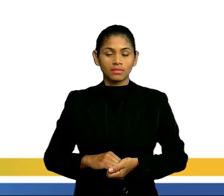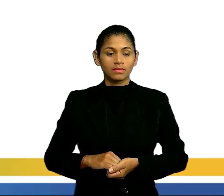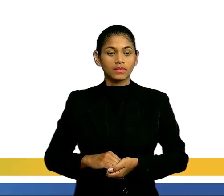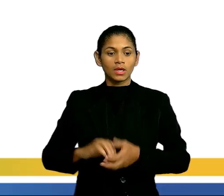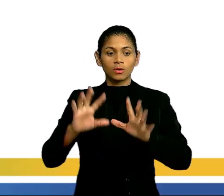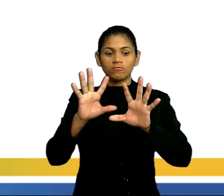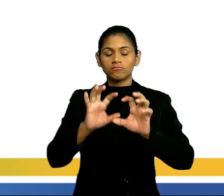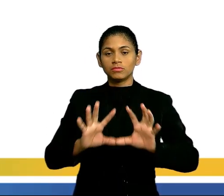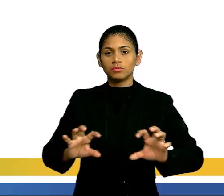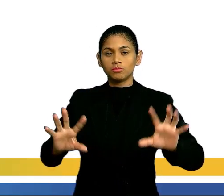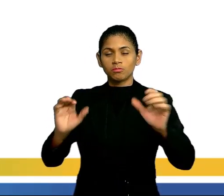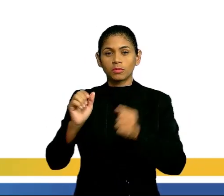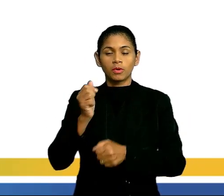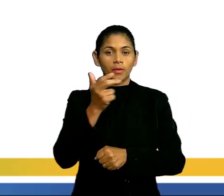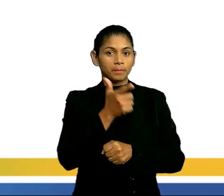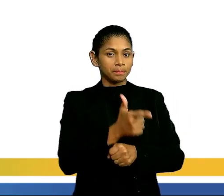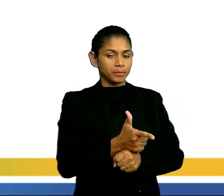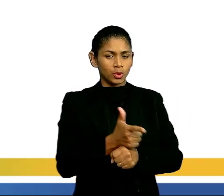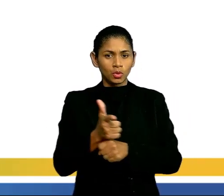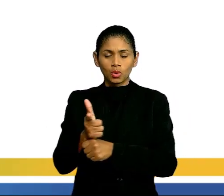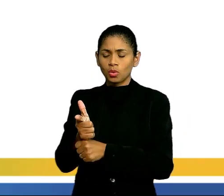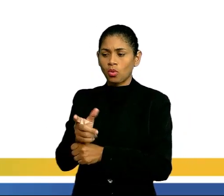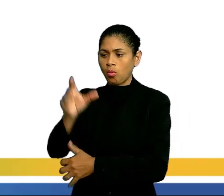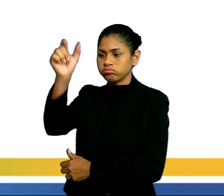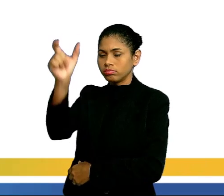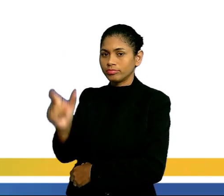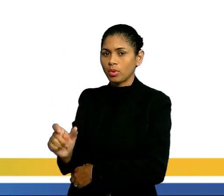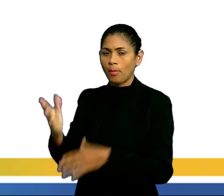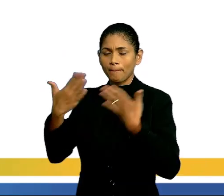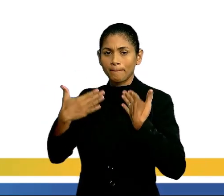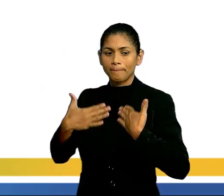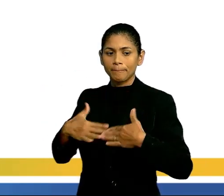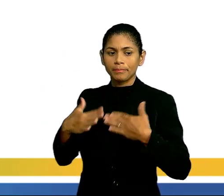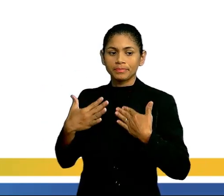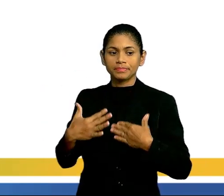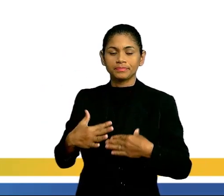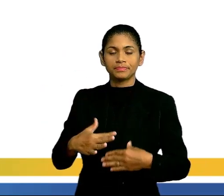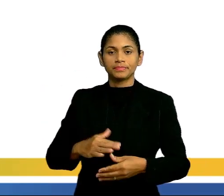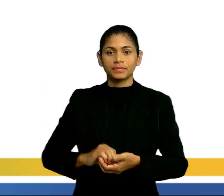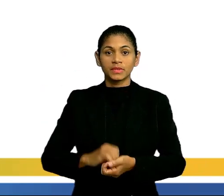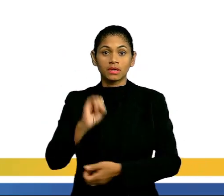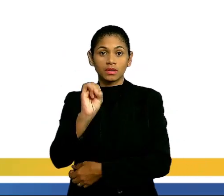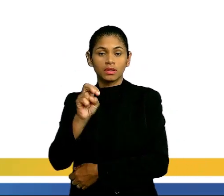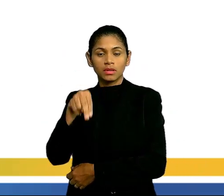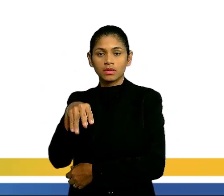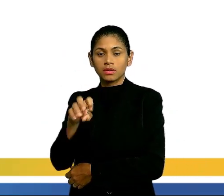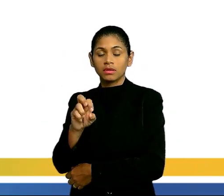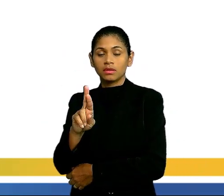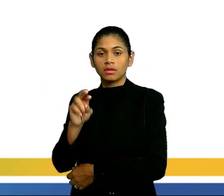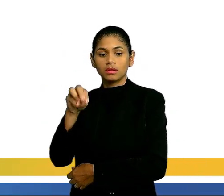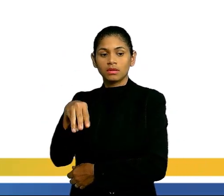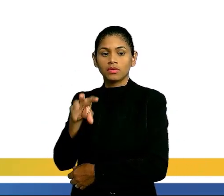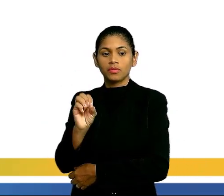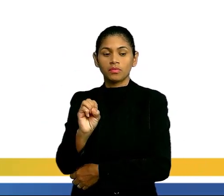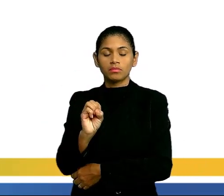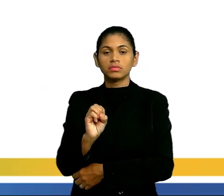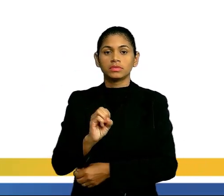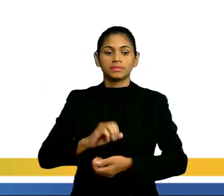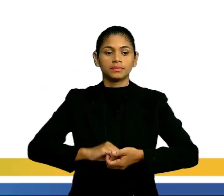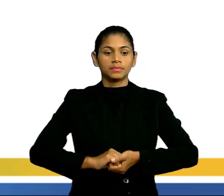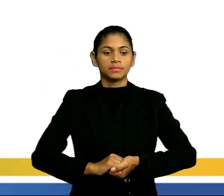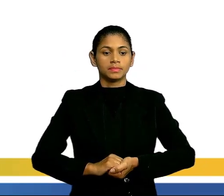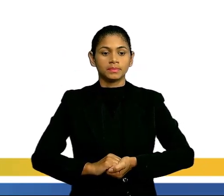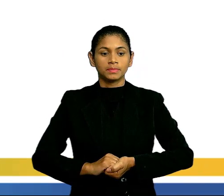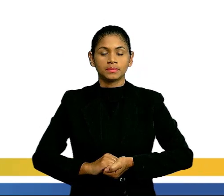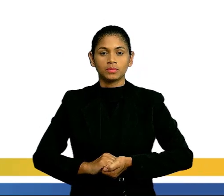De nuvens aponta o revólver aos mansos, inermes no guaiar, columbrando a